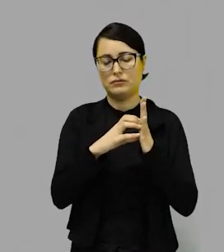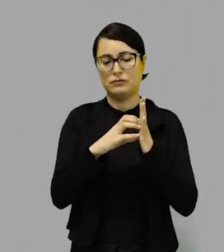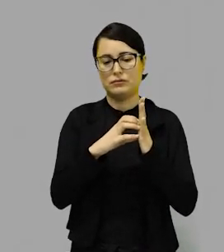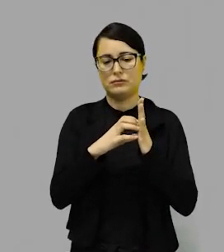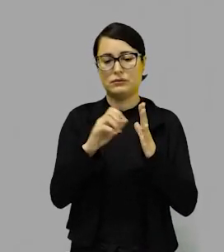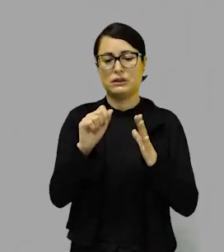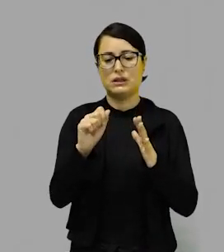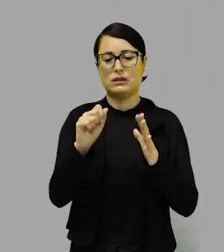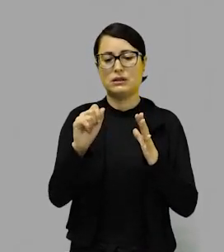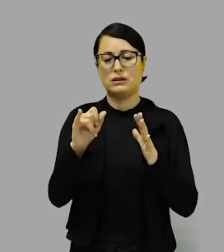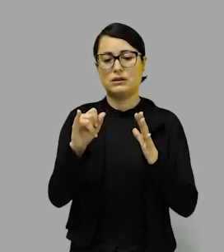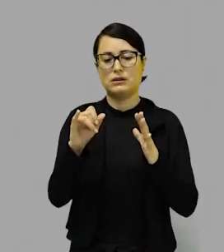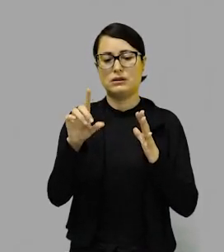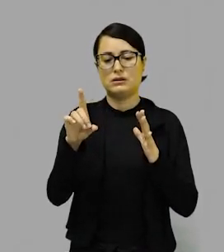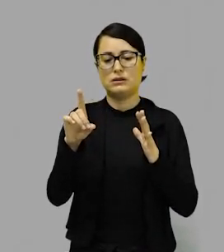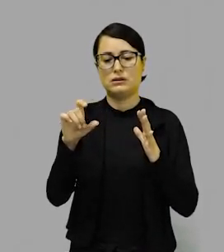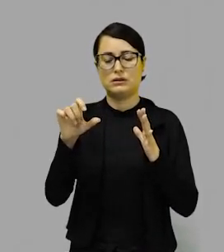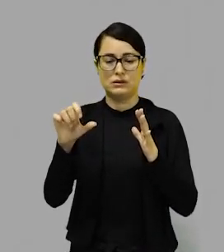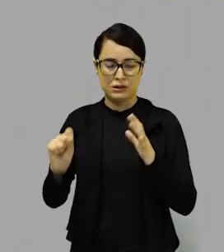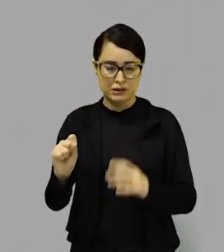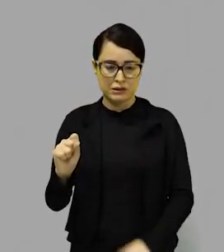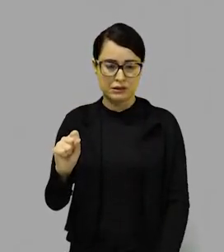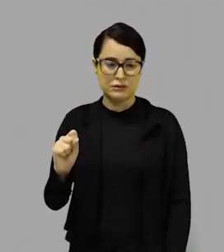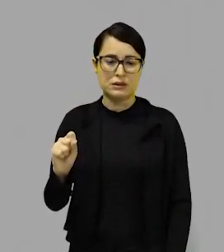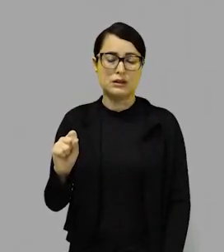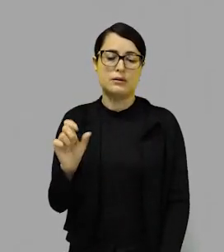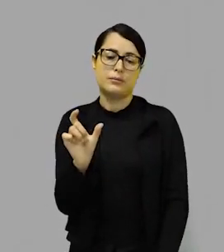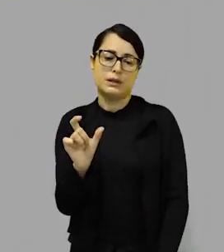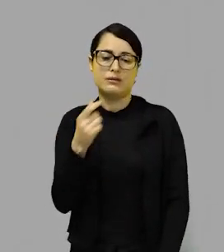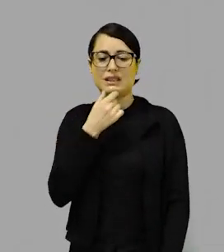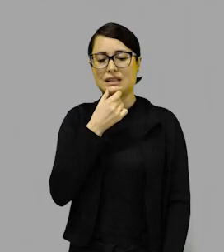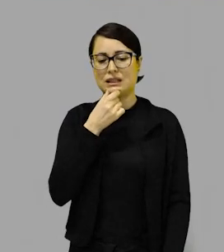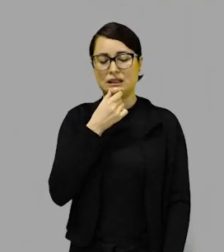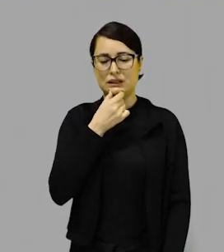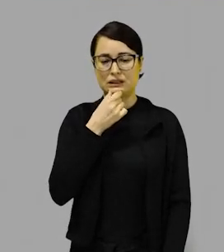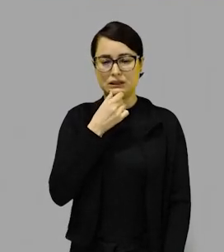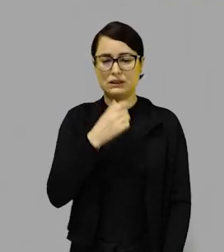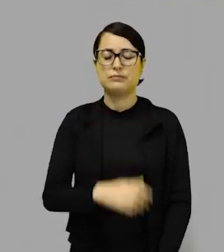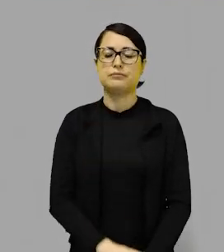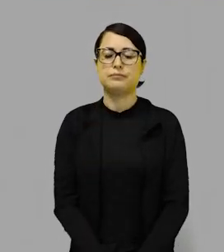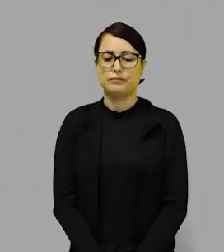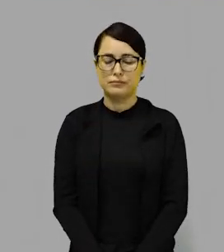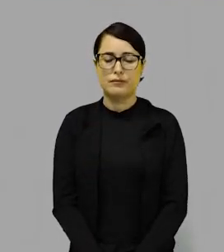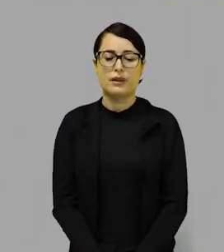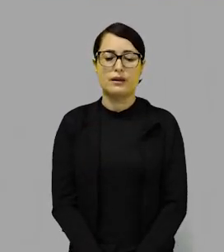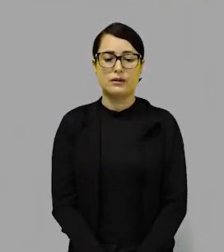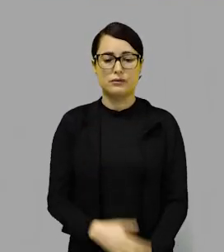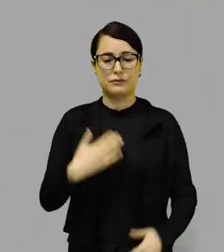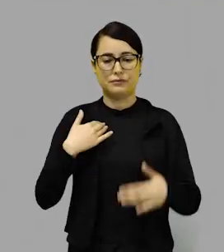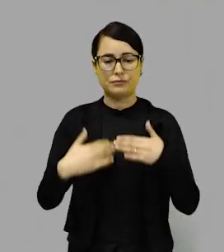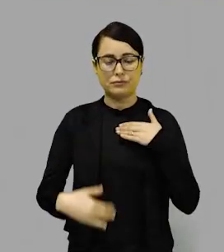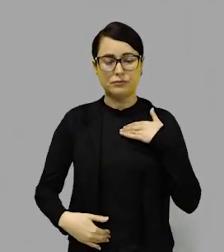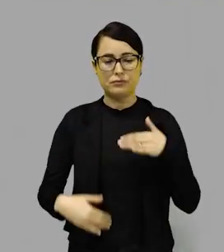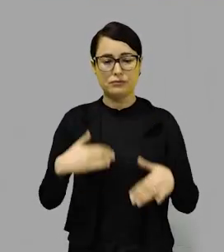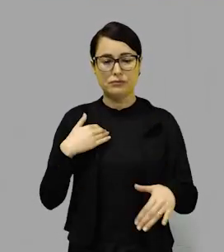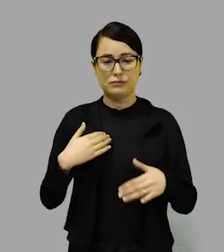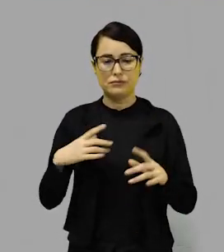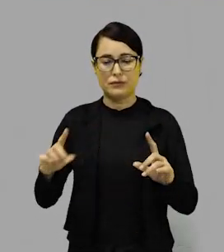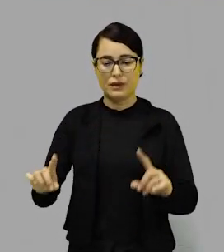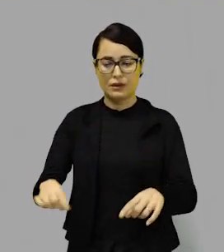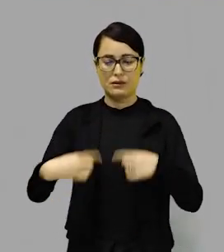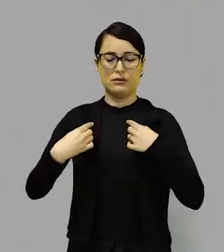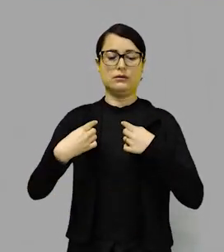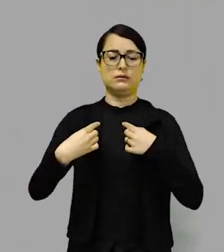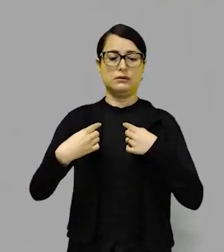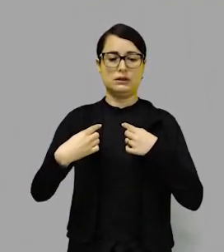em inglês, Síndrome da Imunodeficiência Adquirida. É uma doença em que o sistema imunológico ele é atacado.